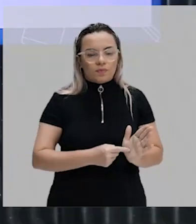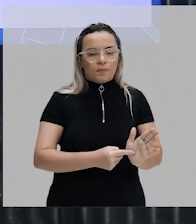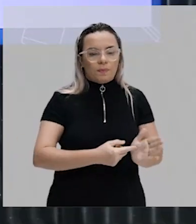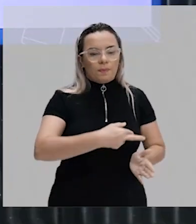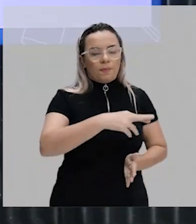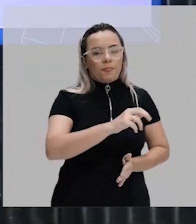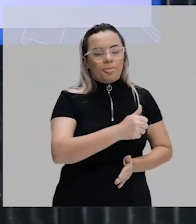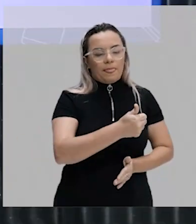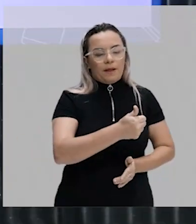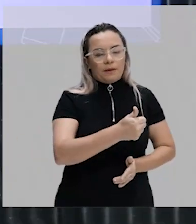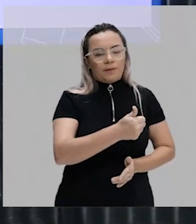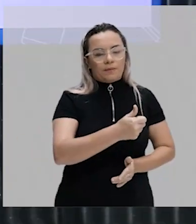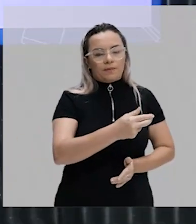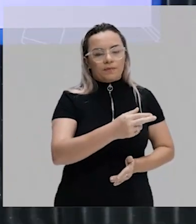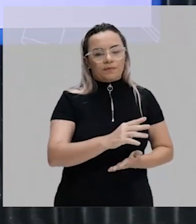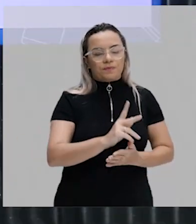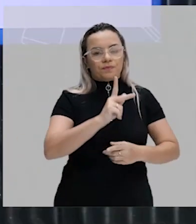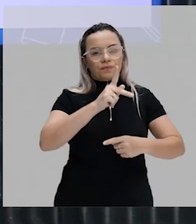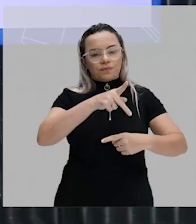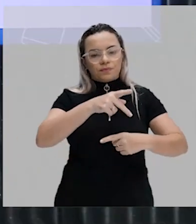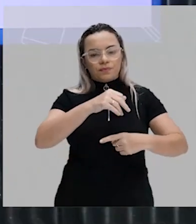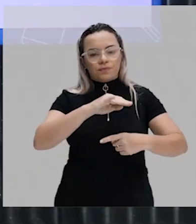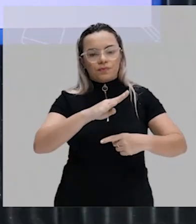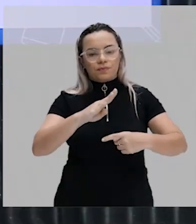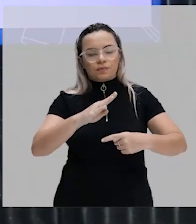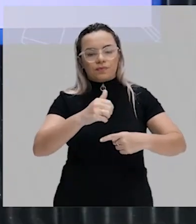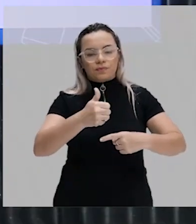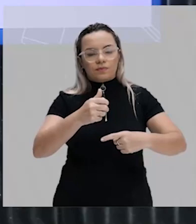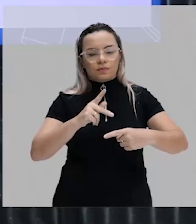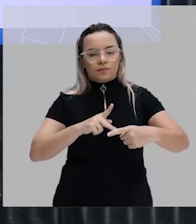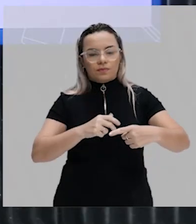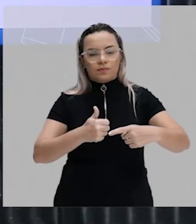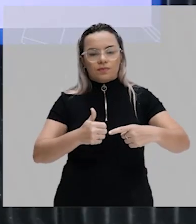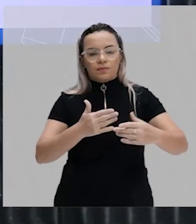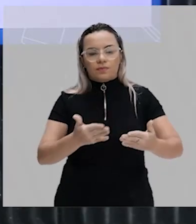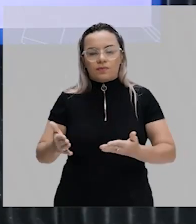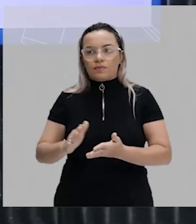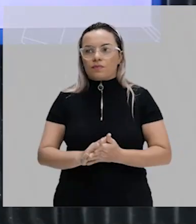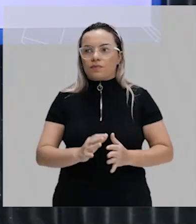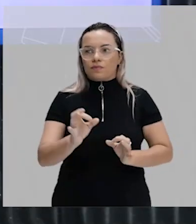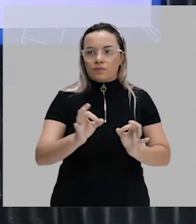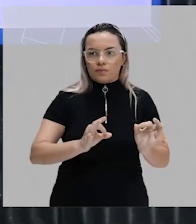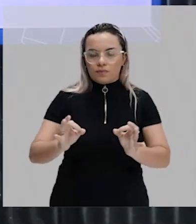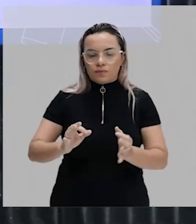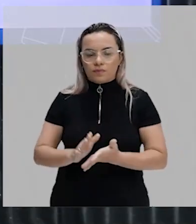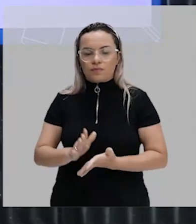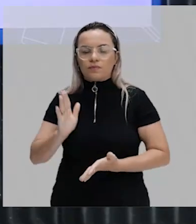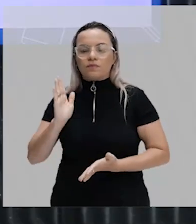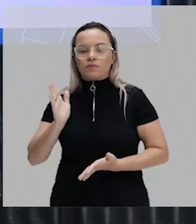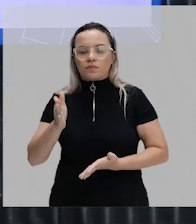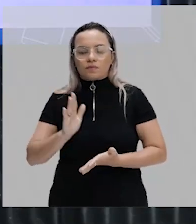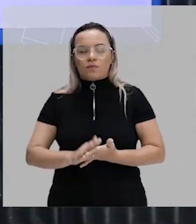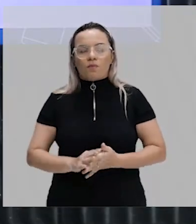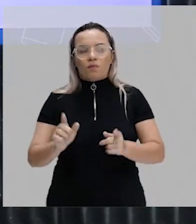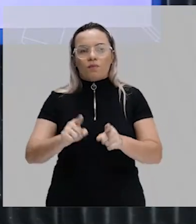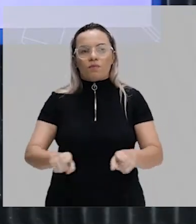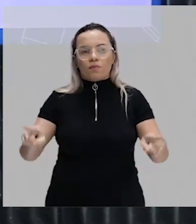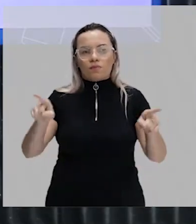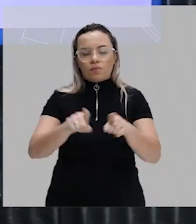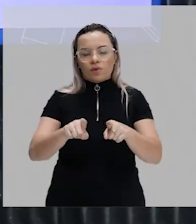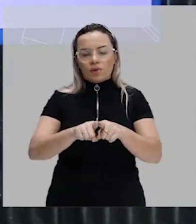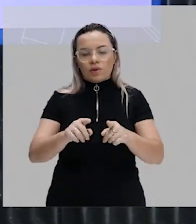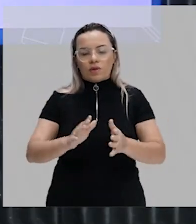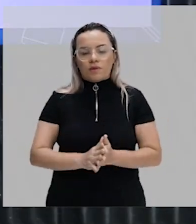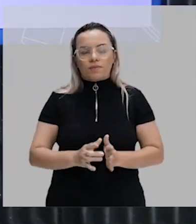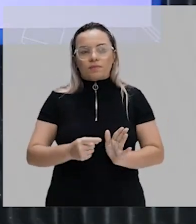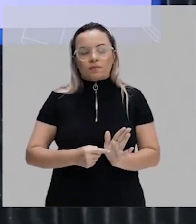entre PIB, né, e população economicamente ativa. Então, já montei isso aqui, tá? E também